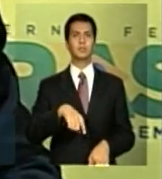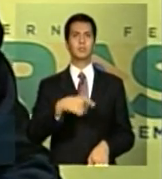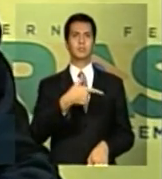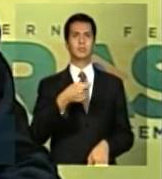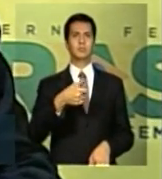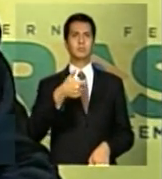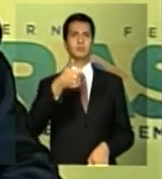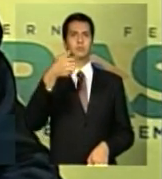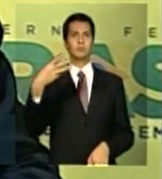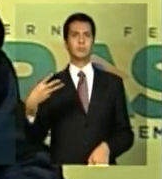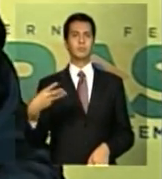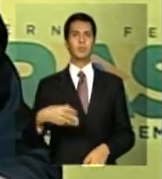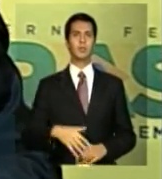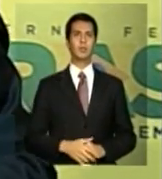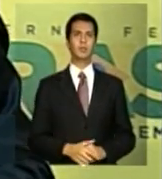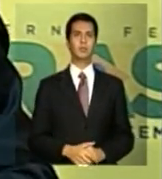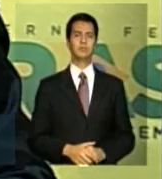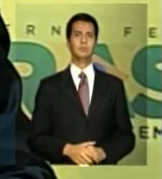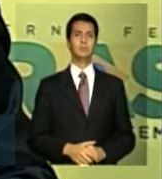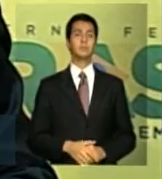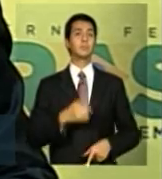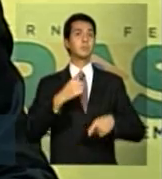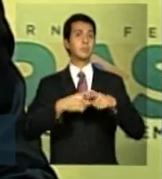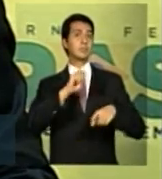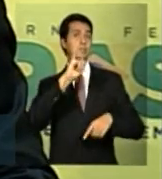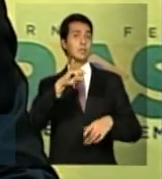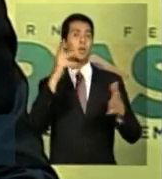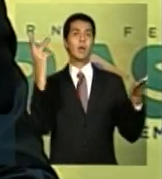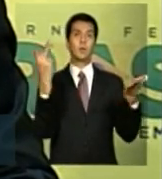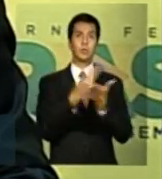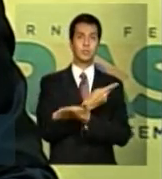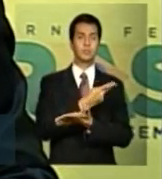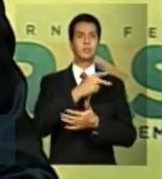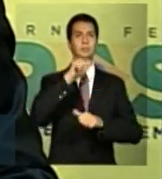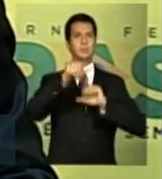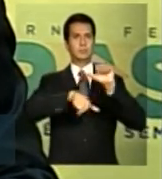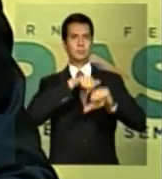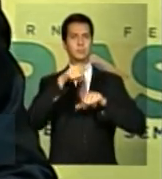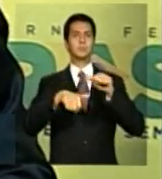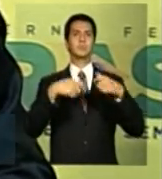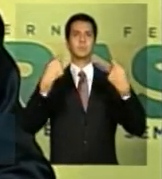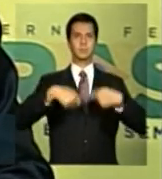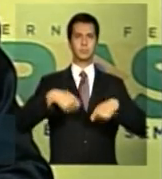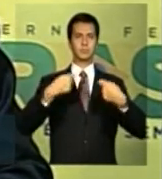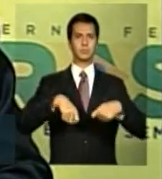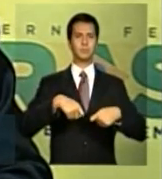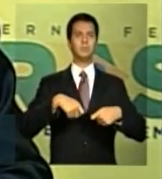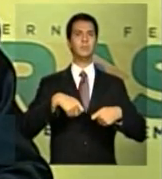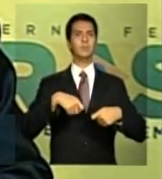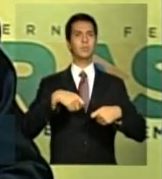para o Congresso, que é qualquer mudança que possa ocorrer terá que estar no orçamento para o ano que vem.